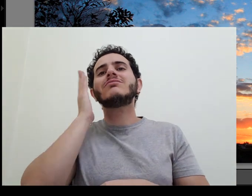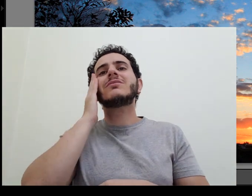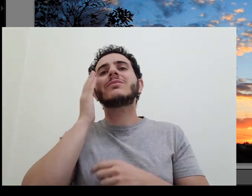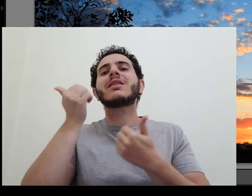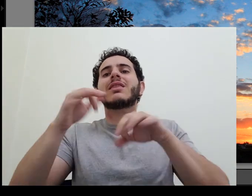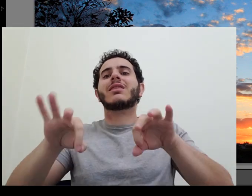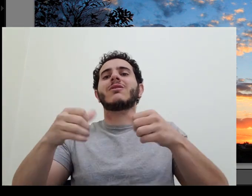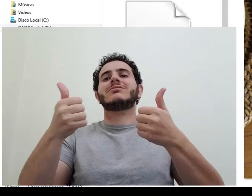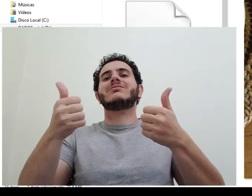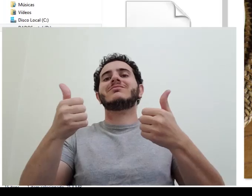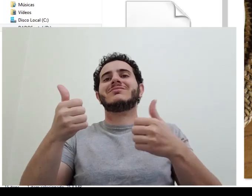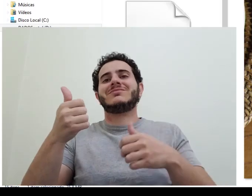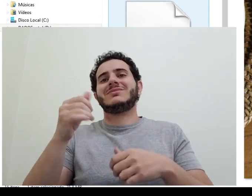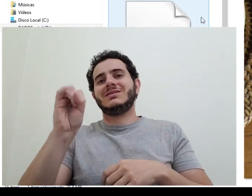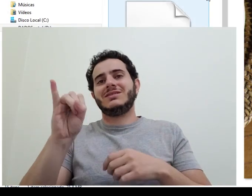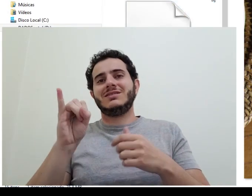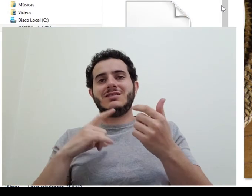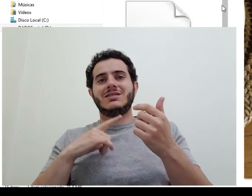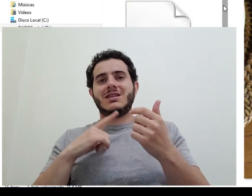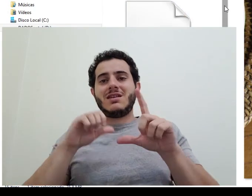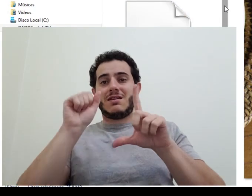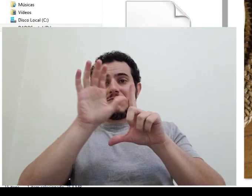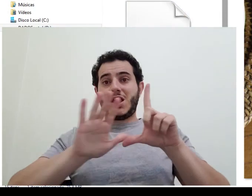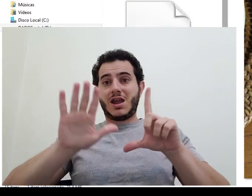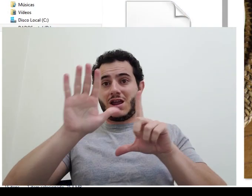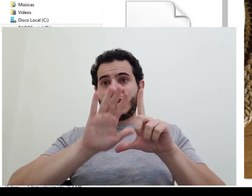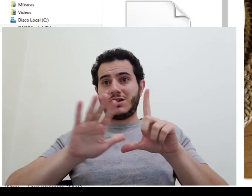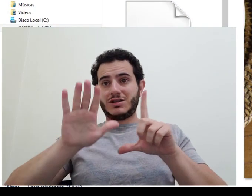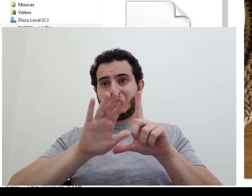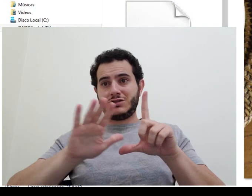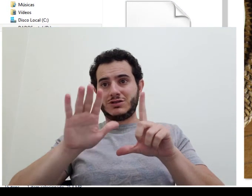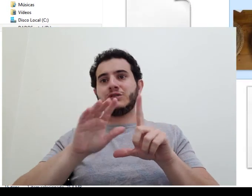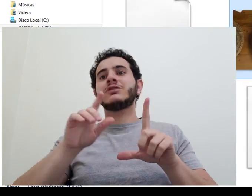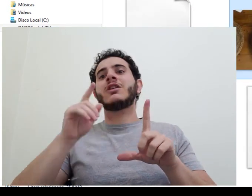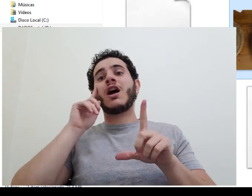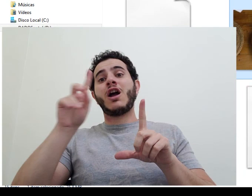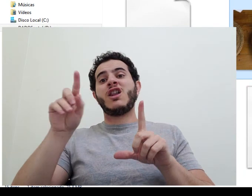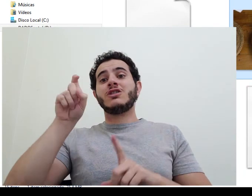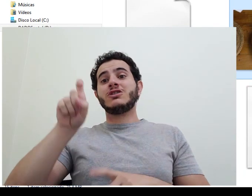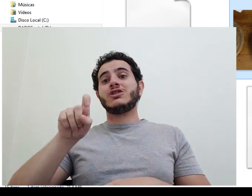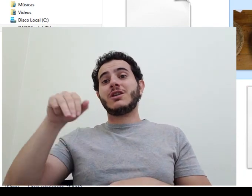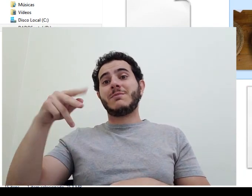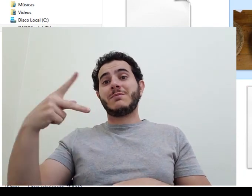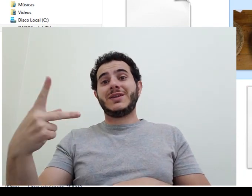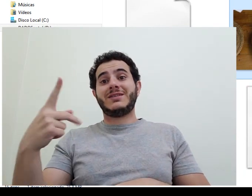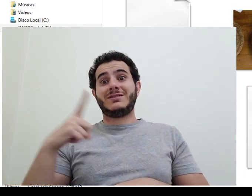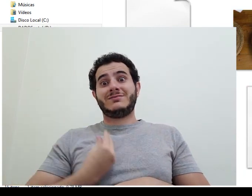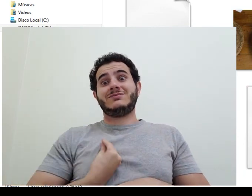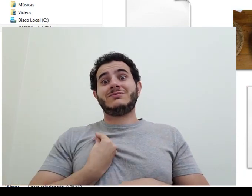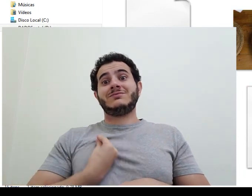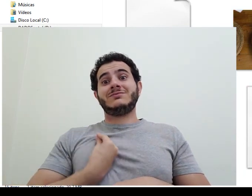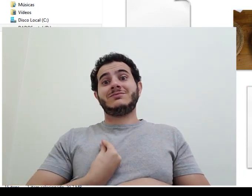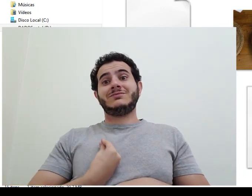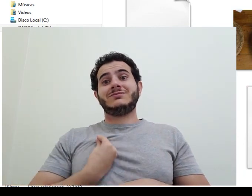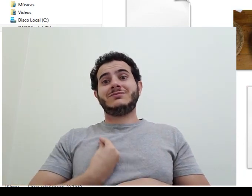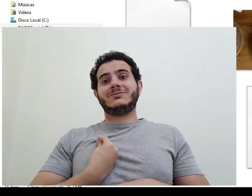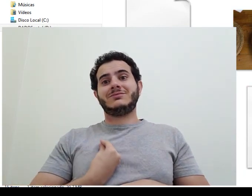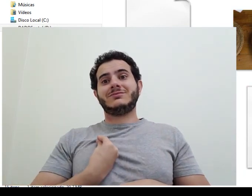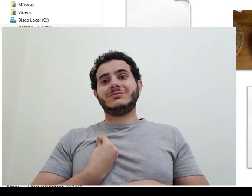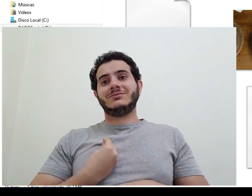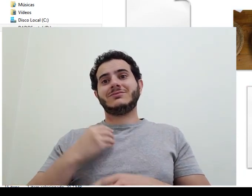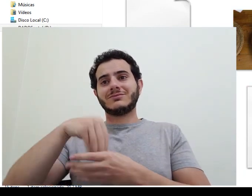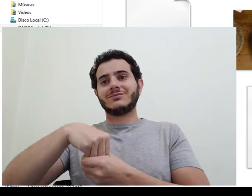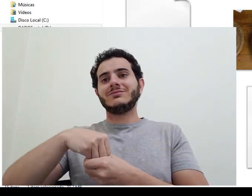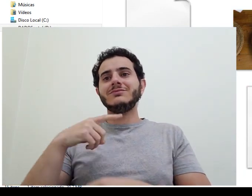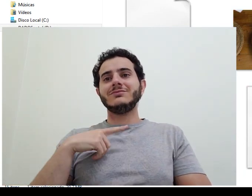você, depois que você fizer tudo isso, você vai ter isso daqui, ó, no seu computador. Você vai ter a imagem, o RAW, com o XMP dele,